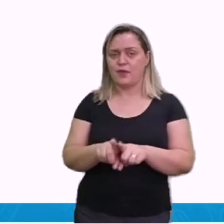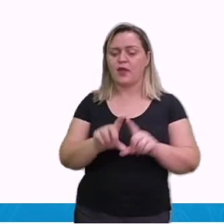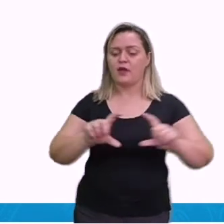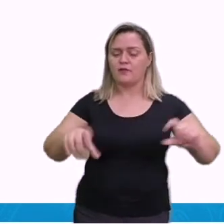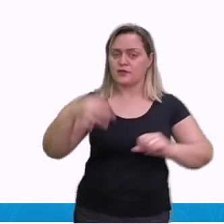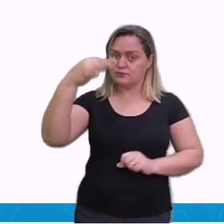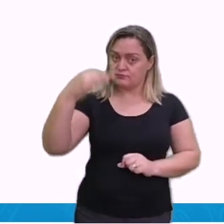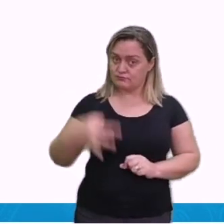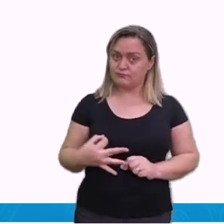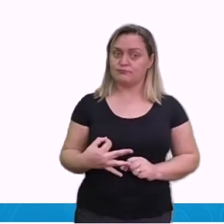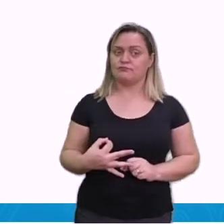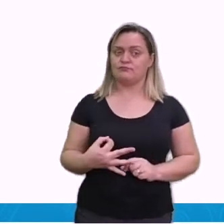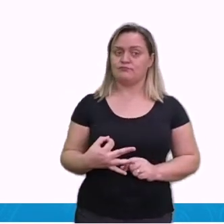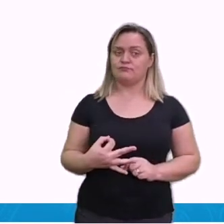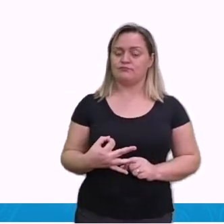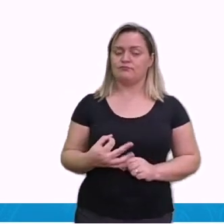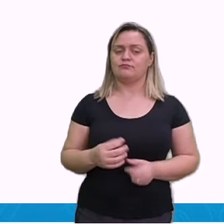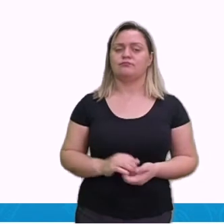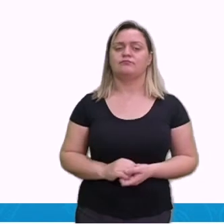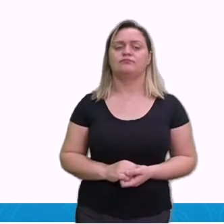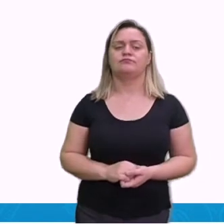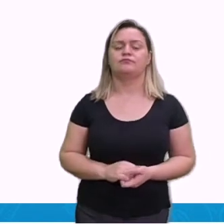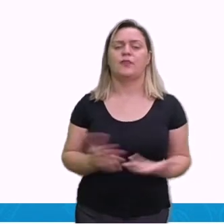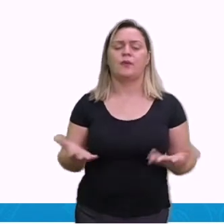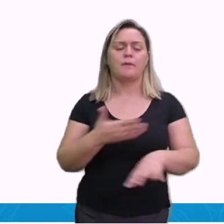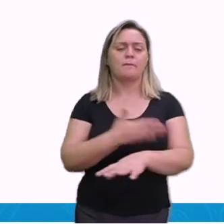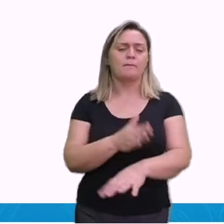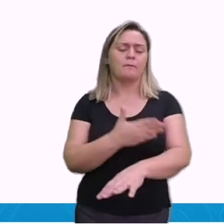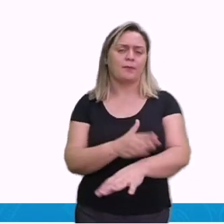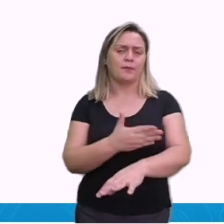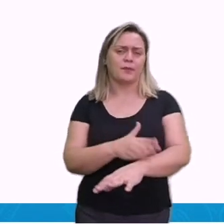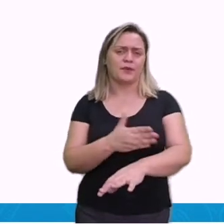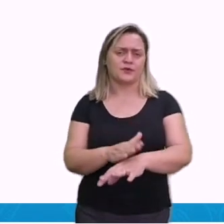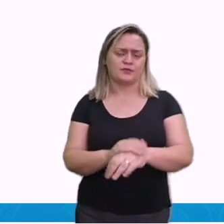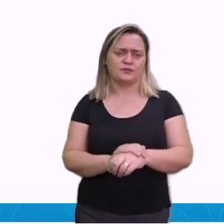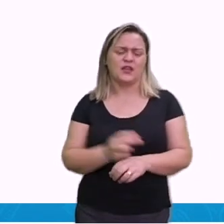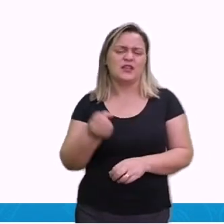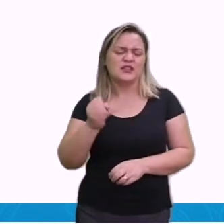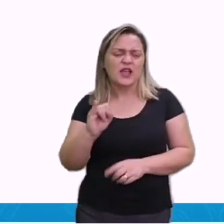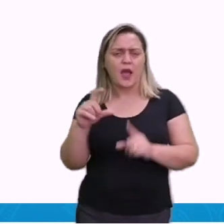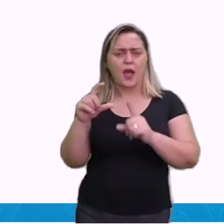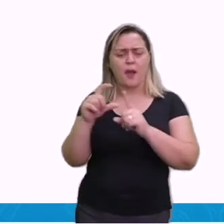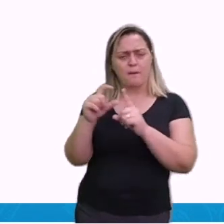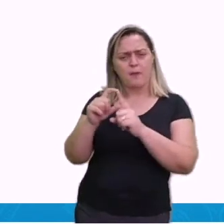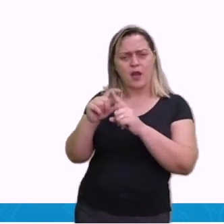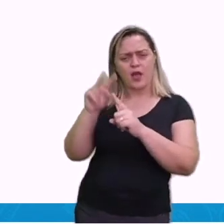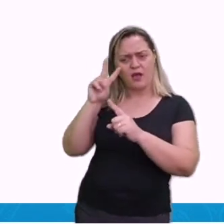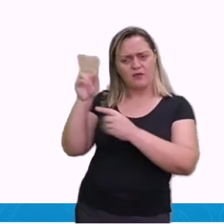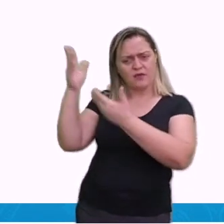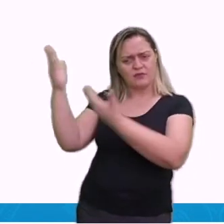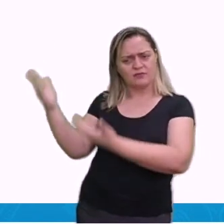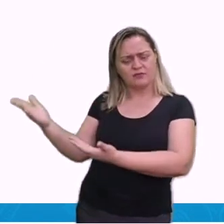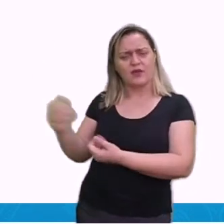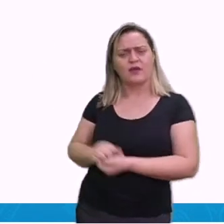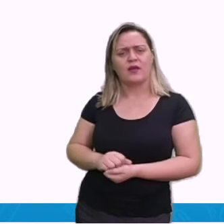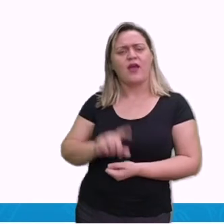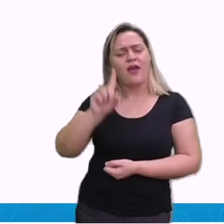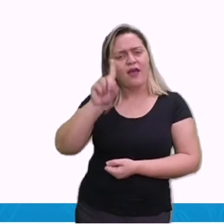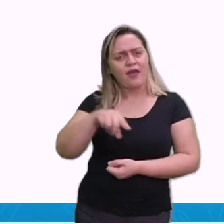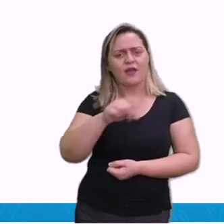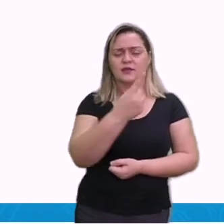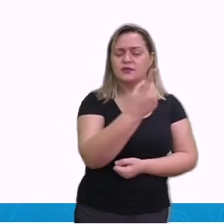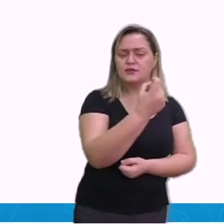sobre a palavra viagem, maravilhosas é sobre a palavra viagem, portanto, todas essas palavras também vão para o